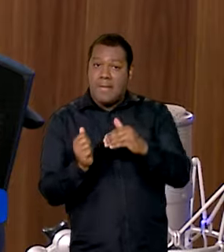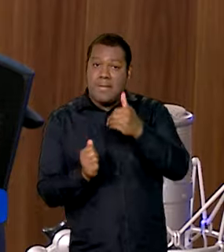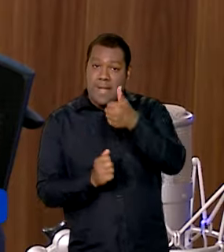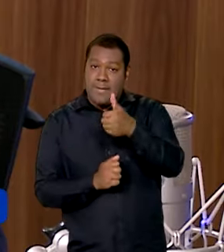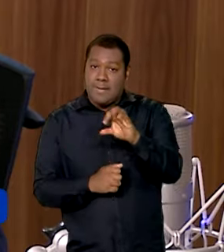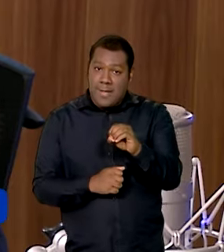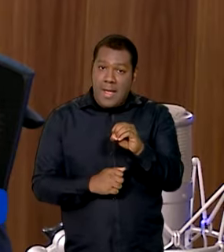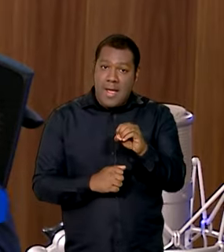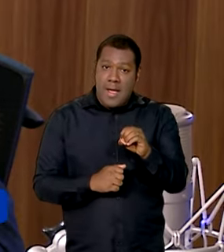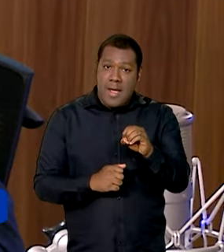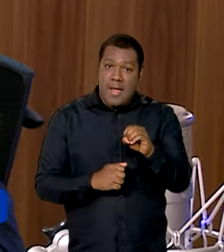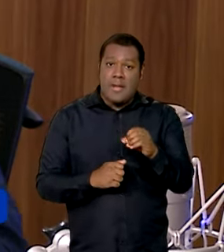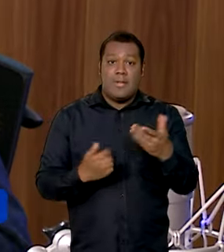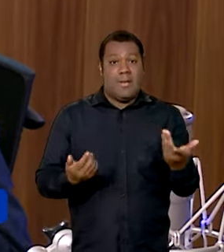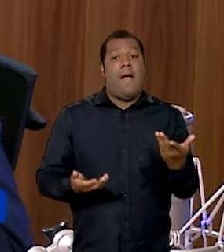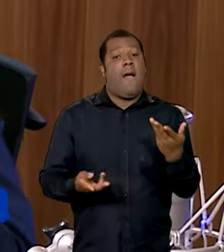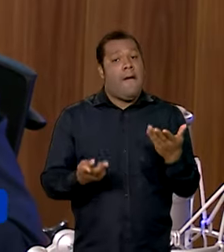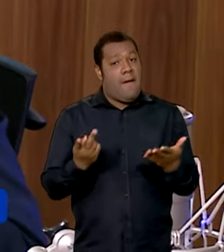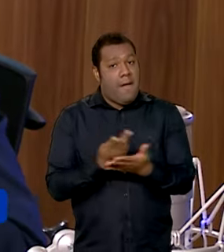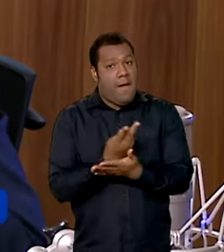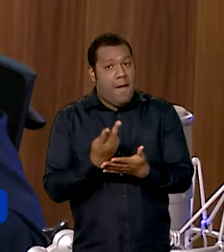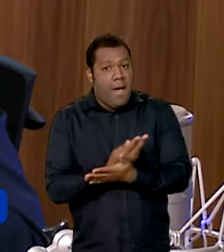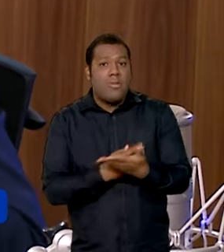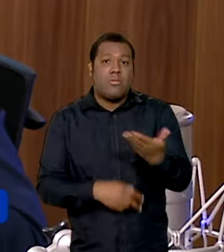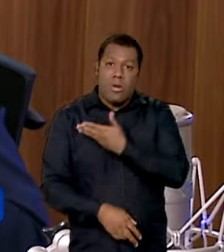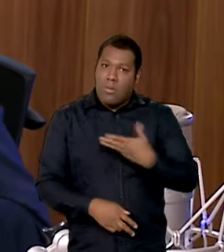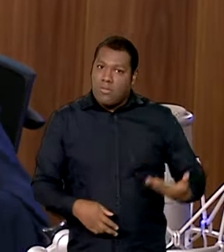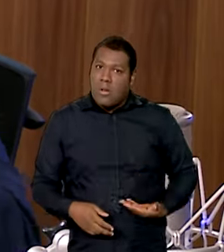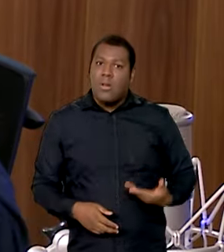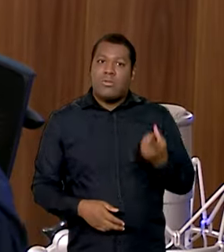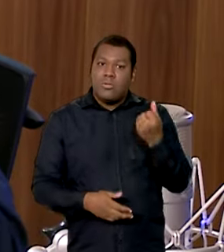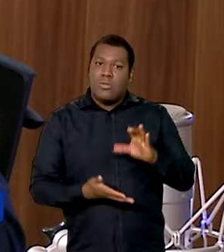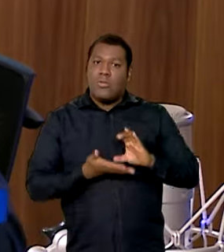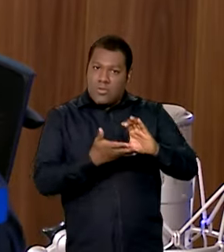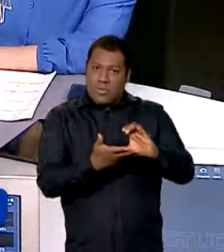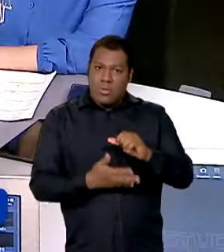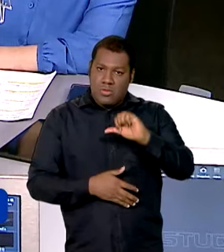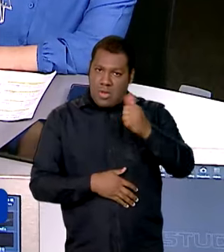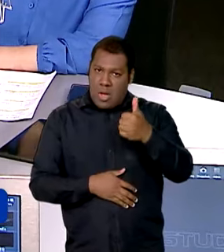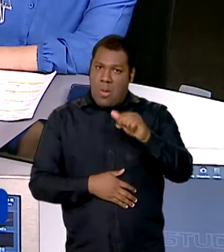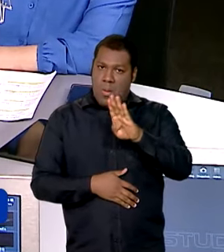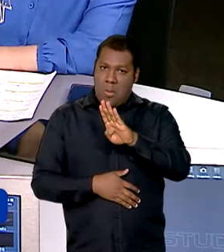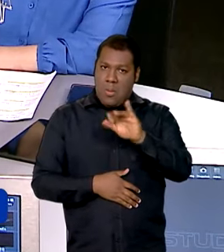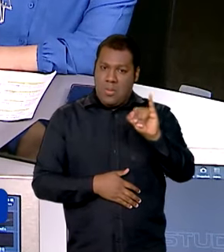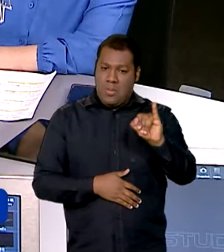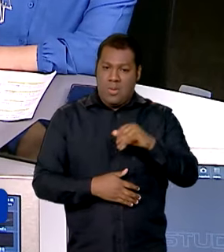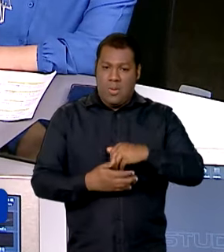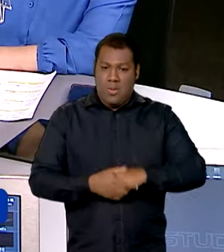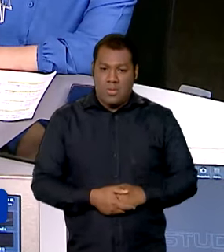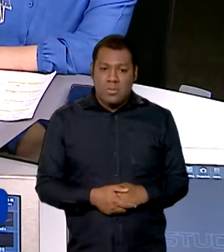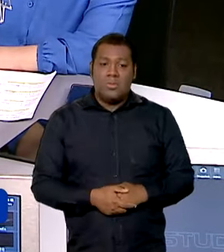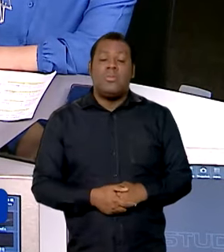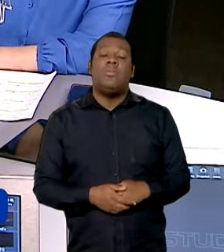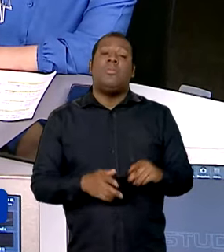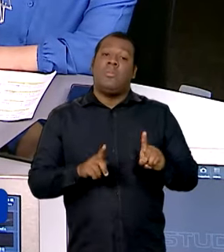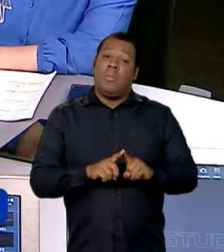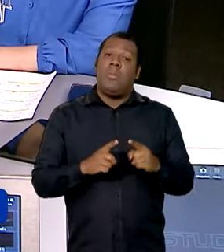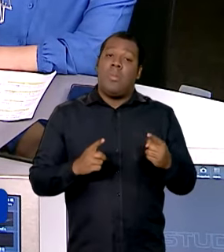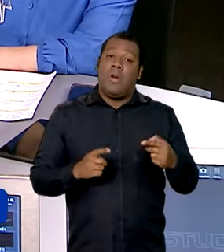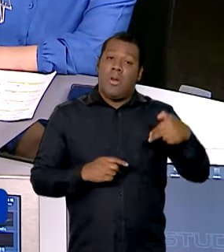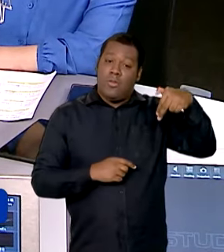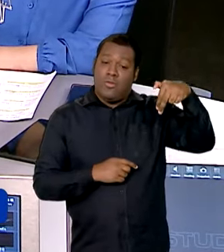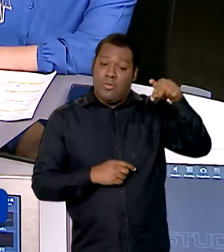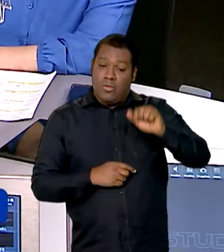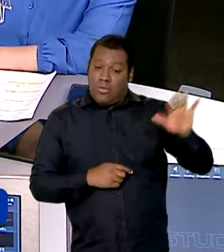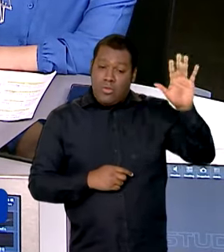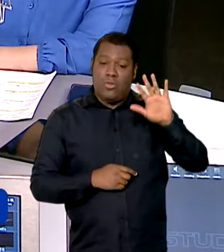concentrado isso então o Nordeste ele tem tem que melhorar mas com comparado com outras regiões ele já é um exemplo até a ser